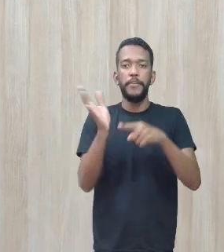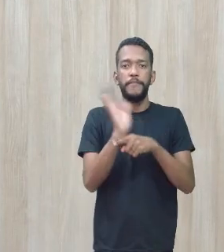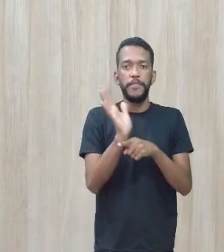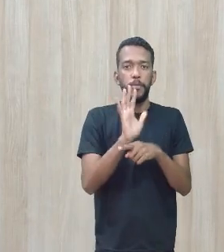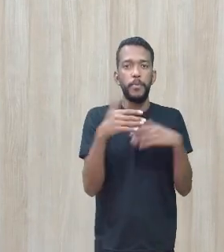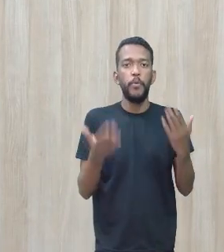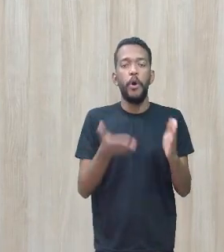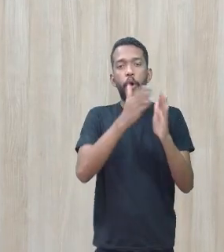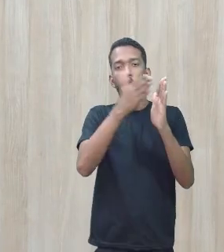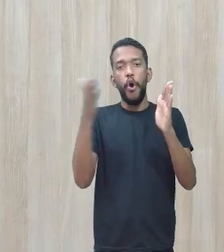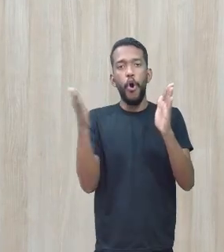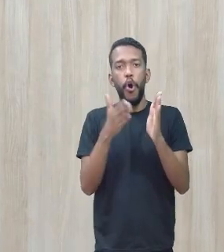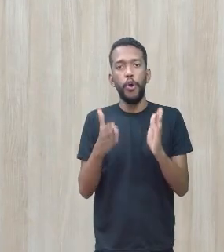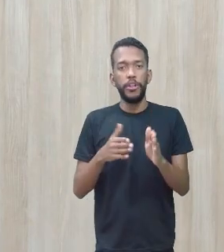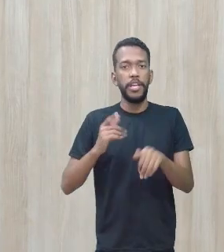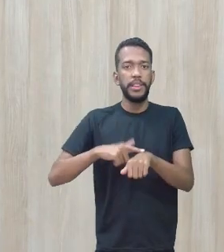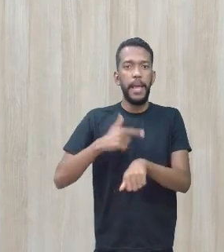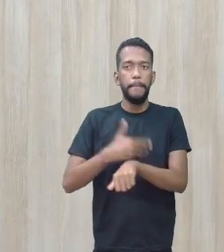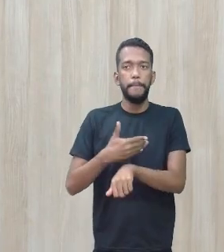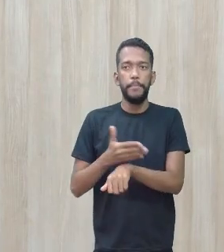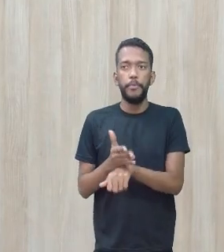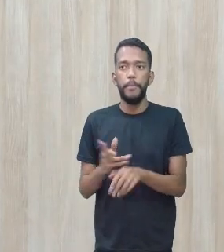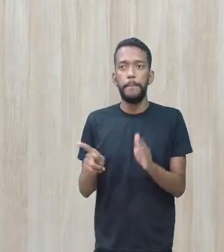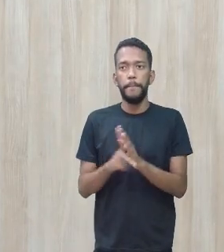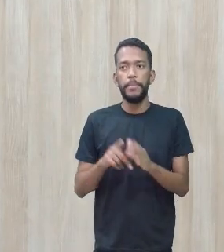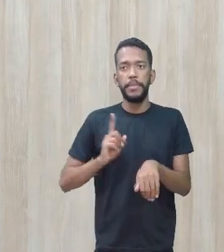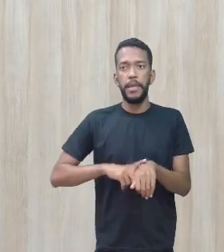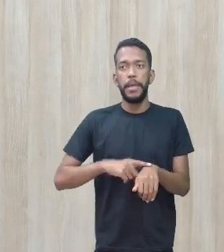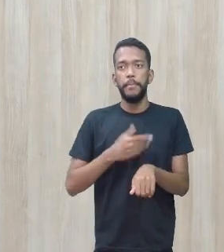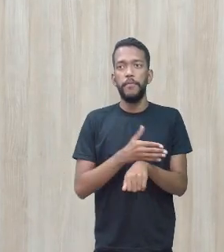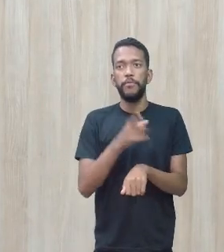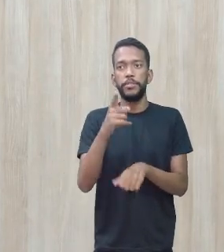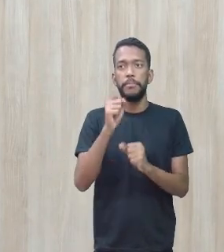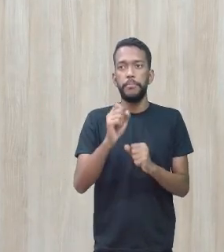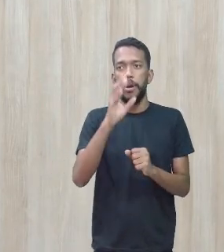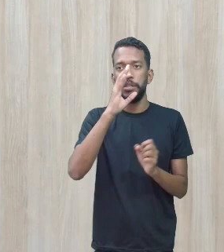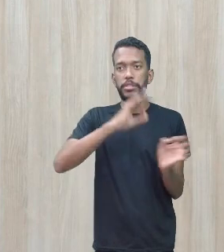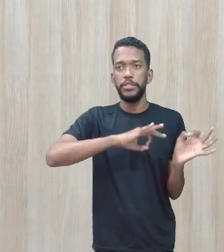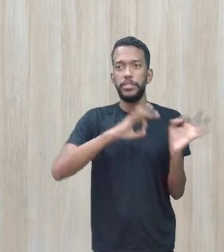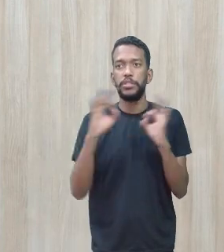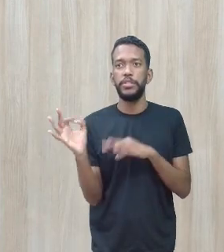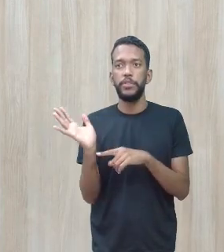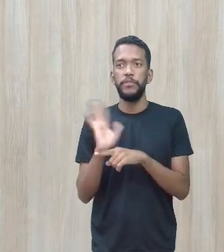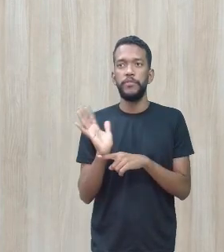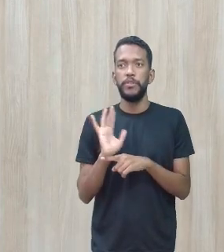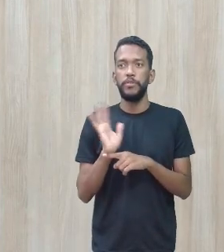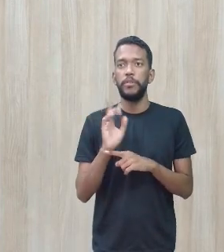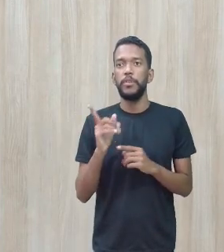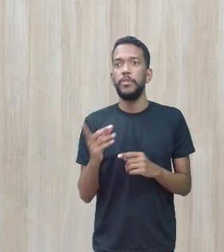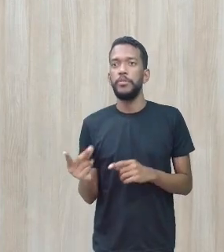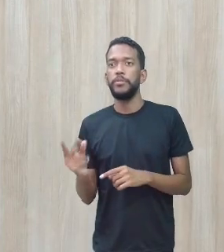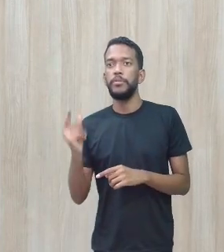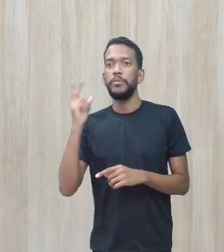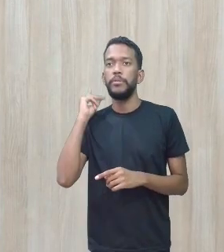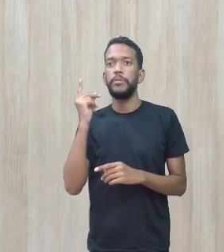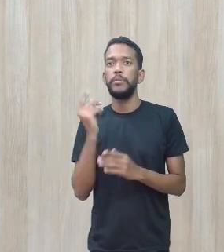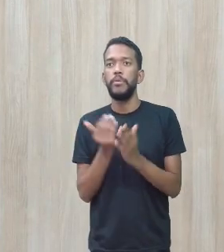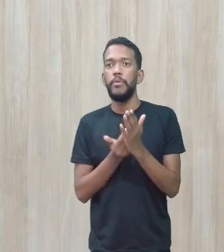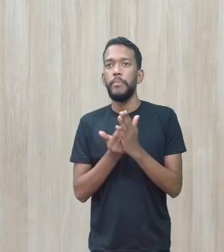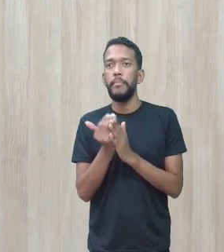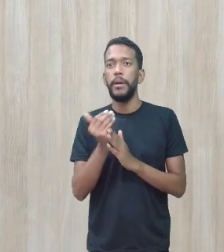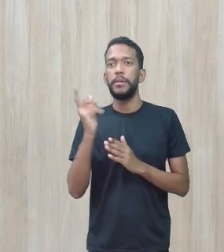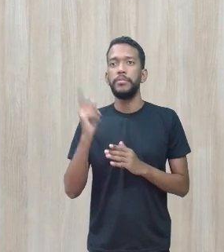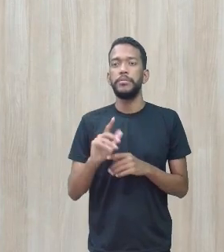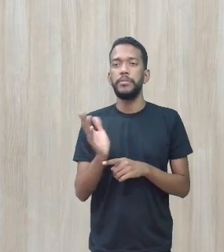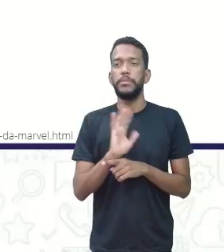que seria a ordem cronológica, né, a ordem temporal para você assistir esses filmes. Então, do comecinho, a gente tem o